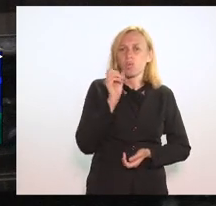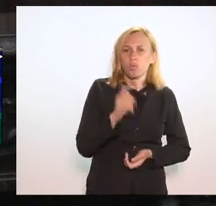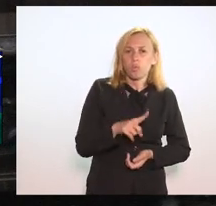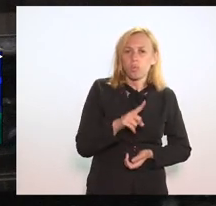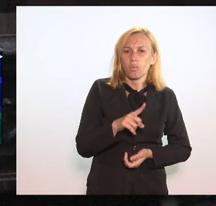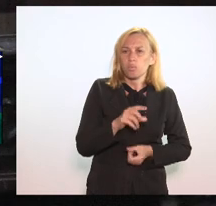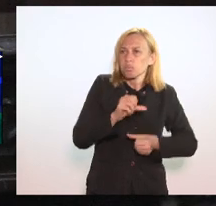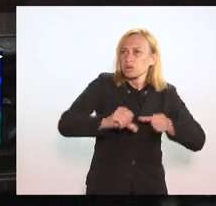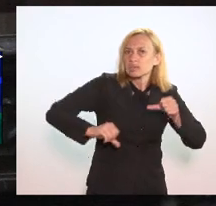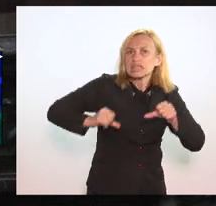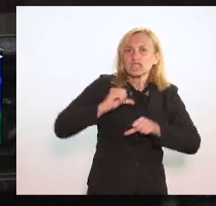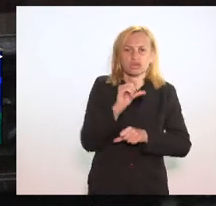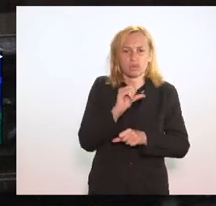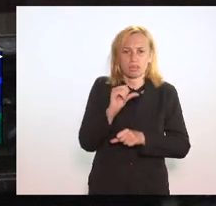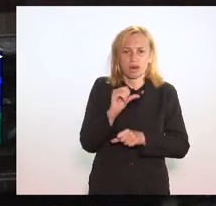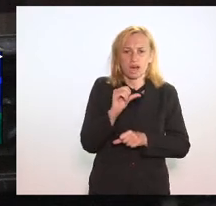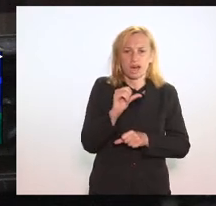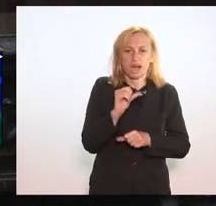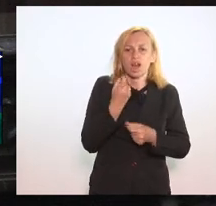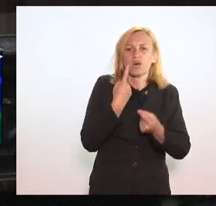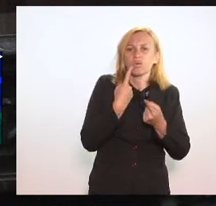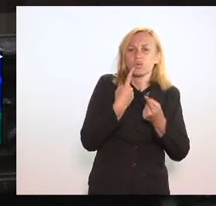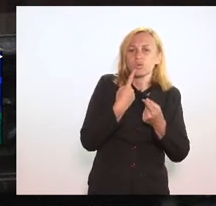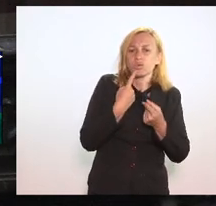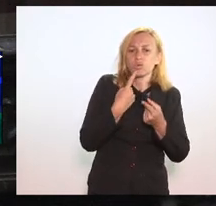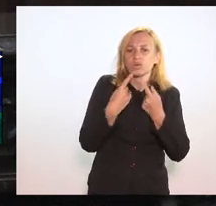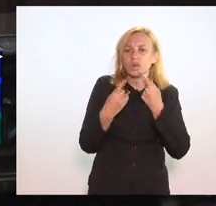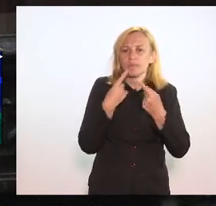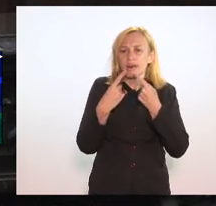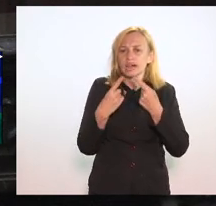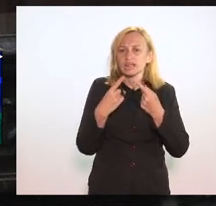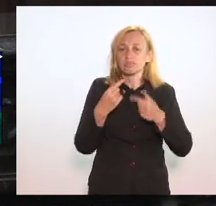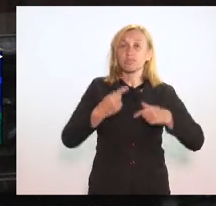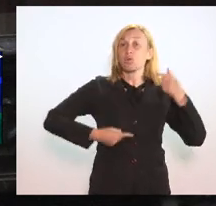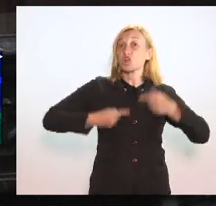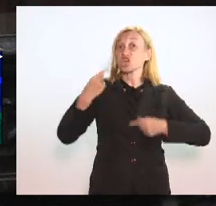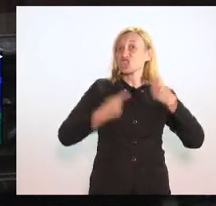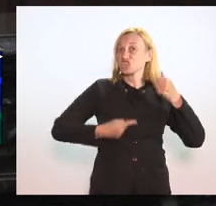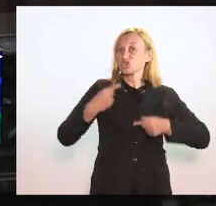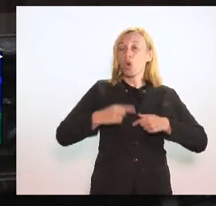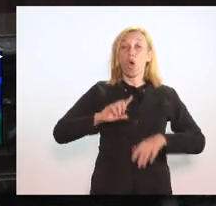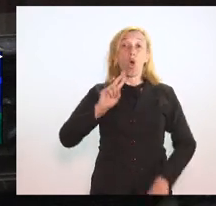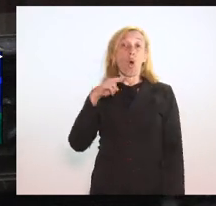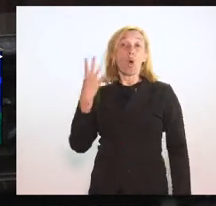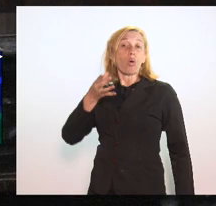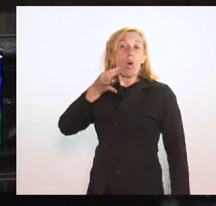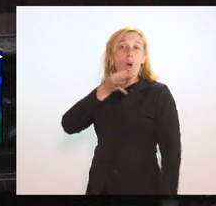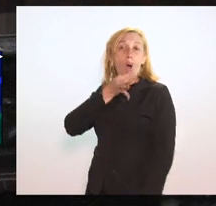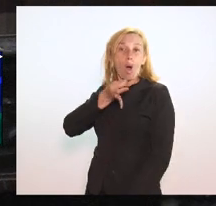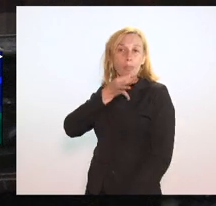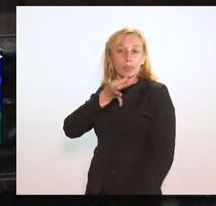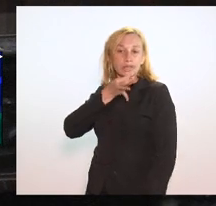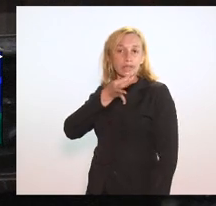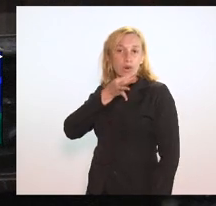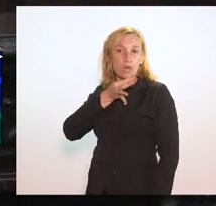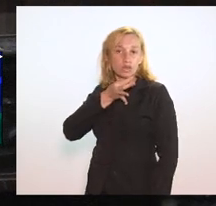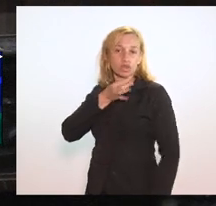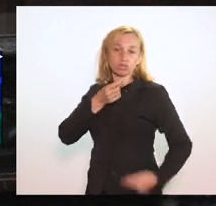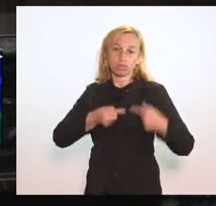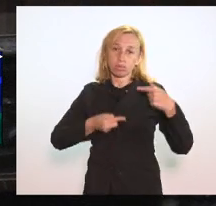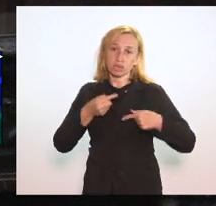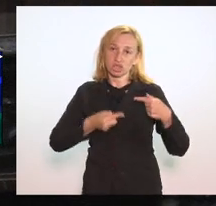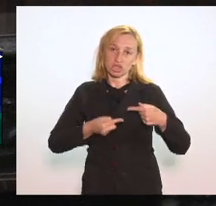podemos transformar este debate um palco de guerra política ou de opiniões que não sejam absolutamente